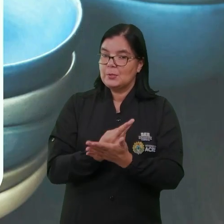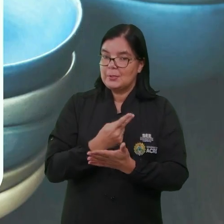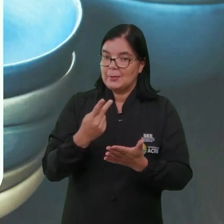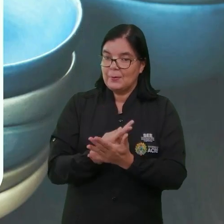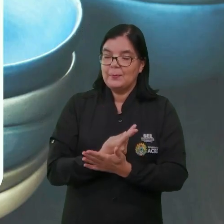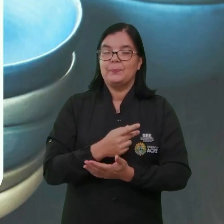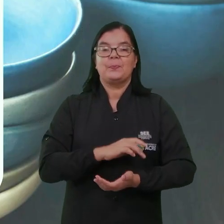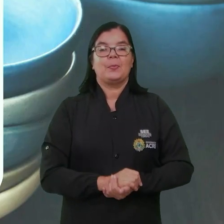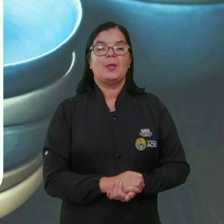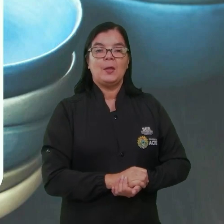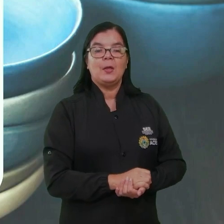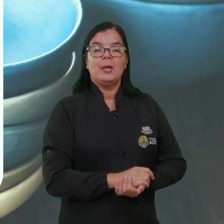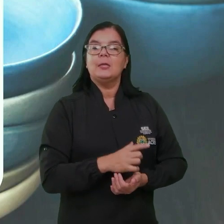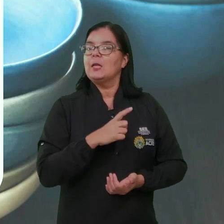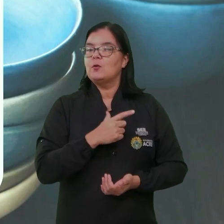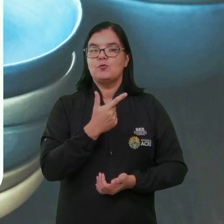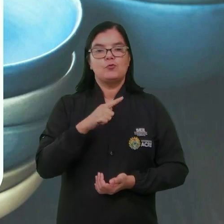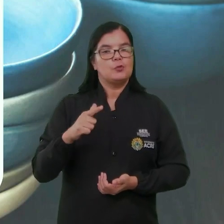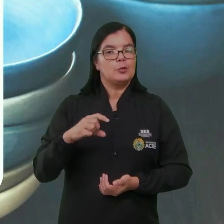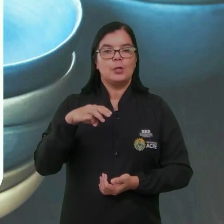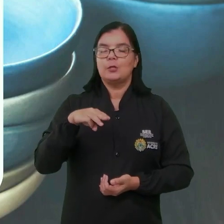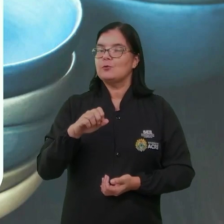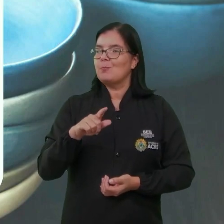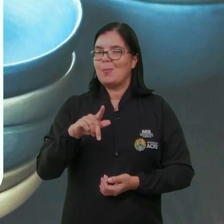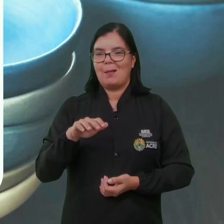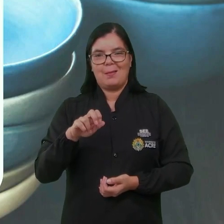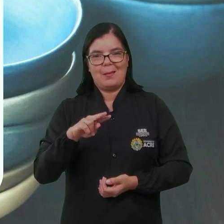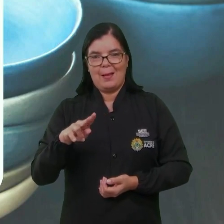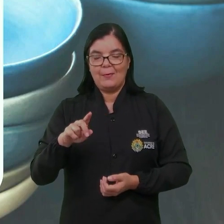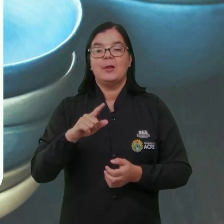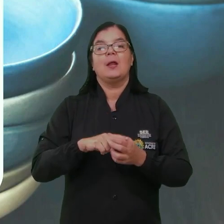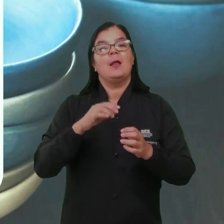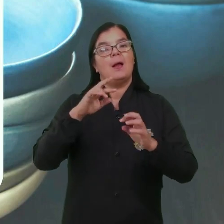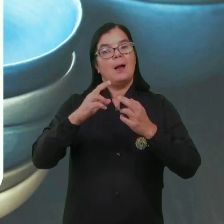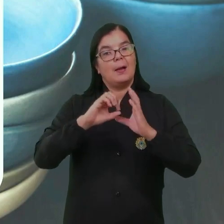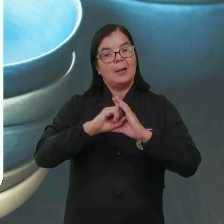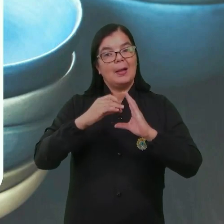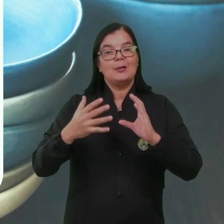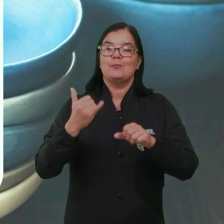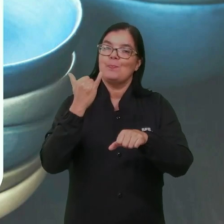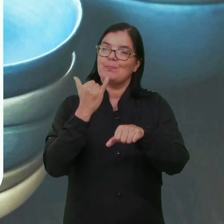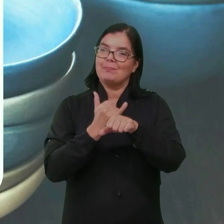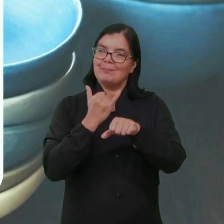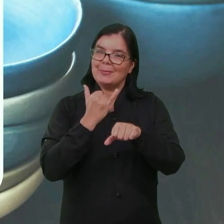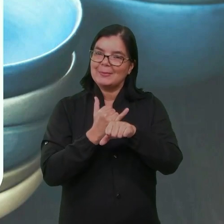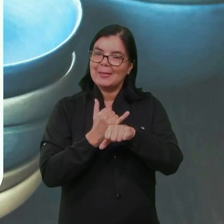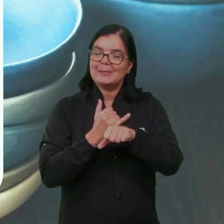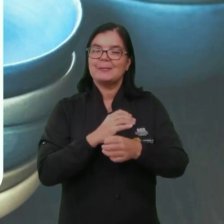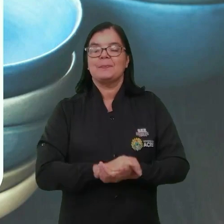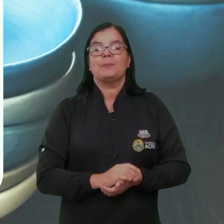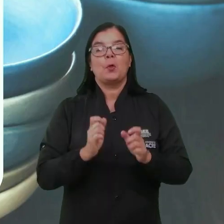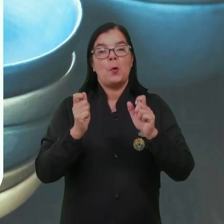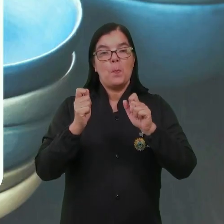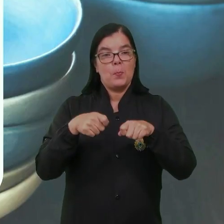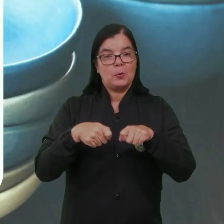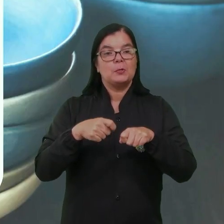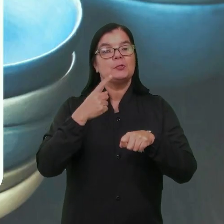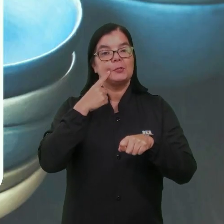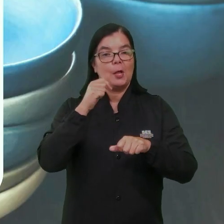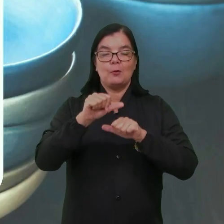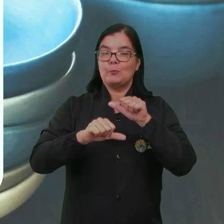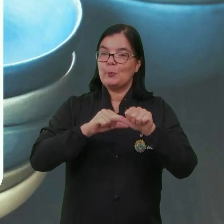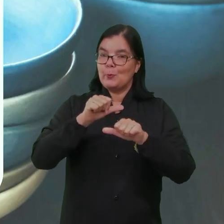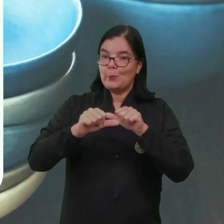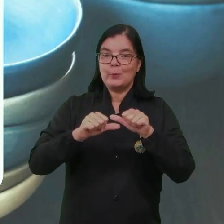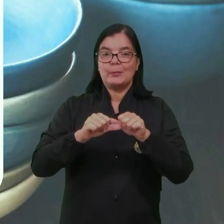nosso erro, né? Então, eles não são maleáveis nem dúcteis. Isso aí é uma característica ali dos metais. Podendo ser deformadas